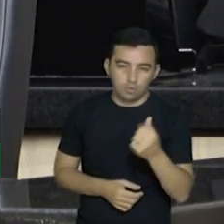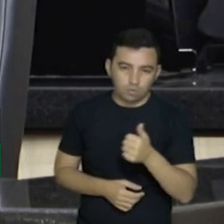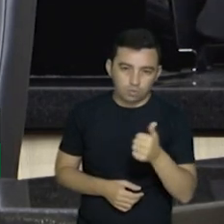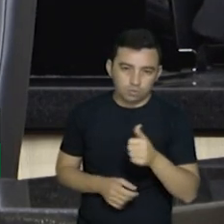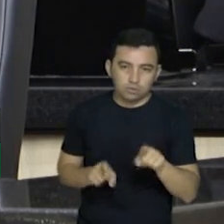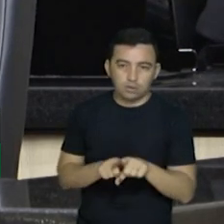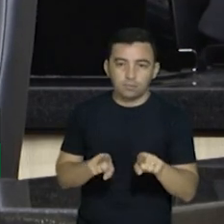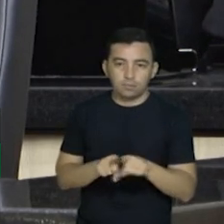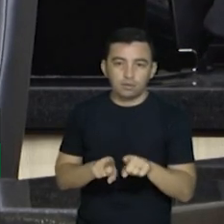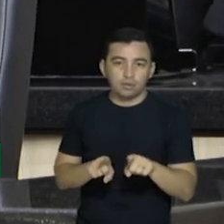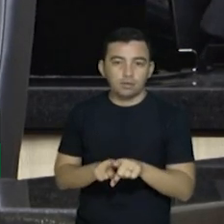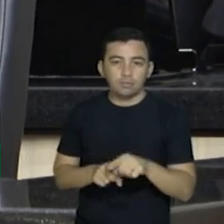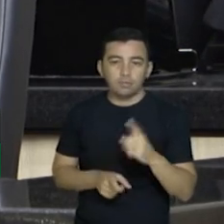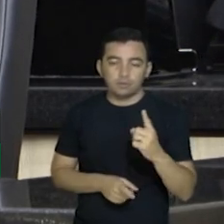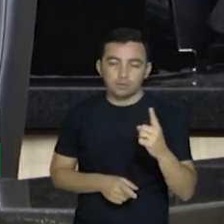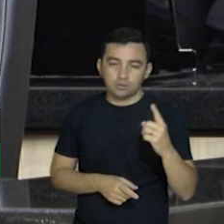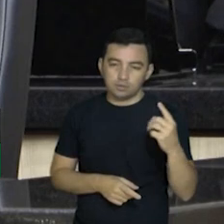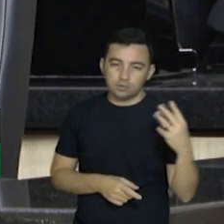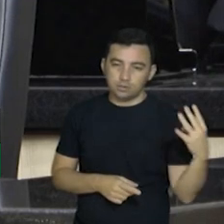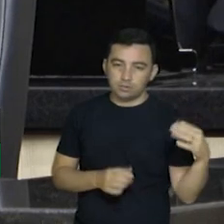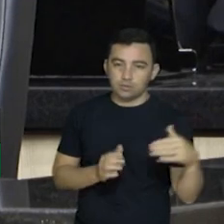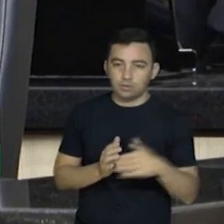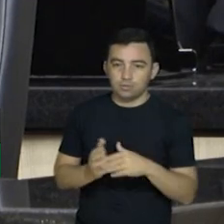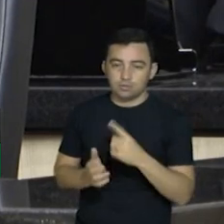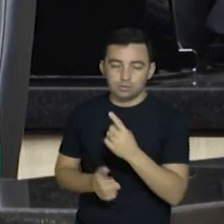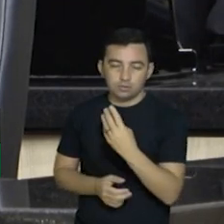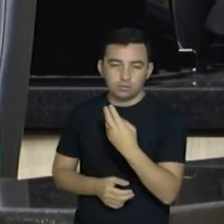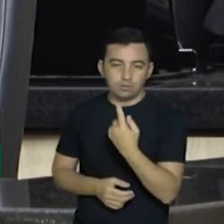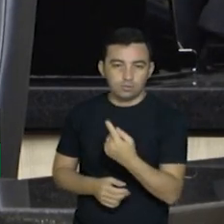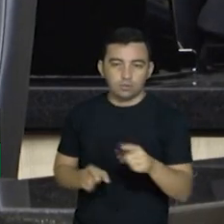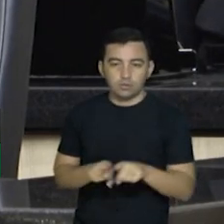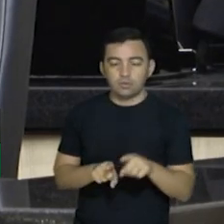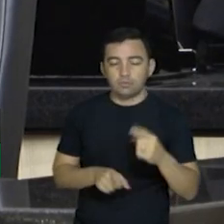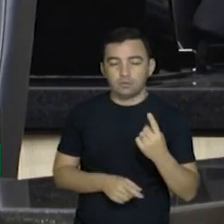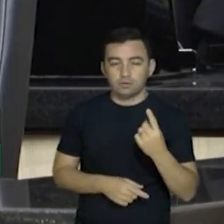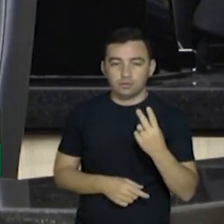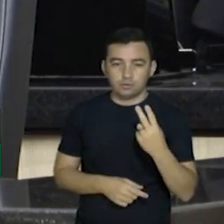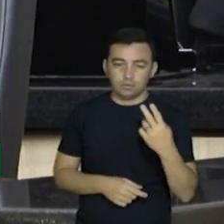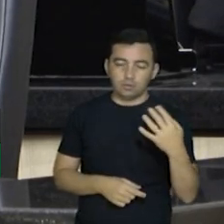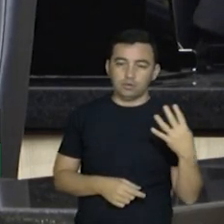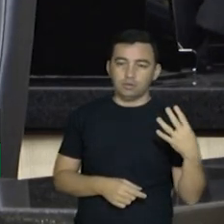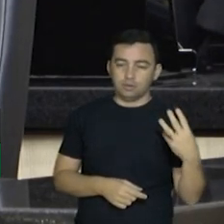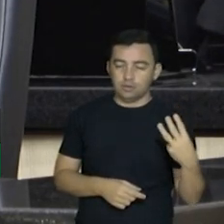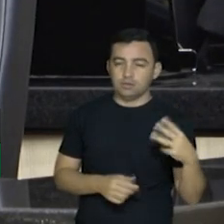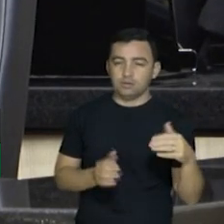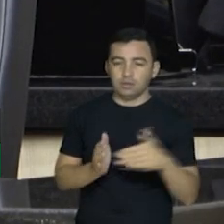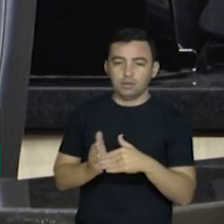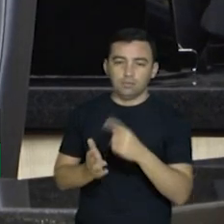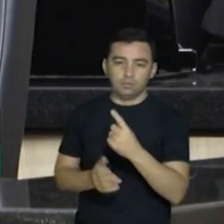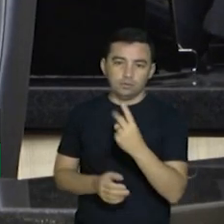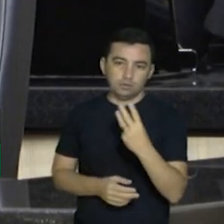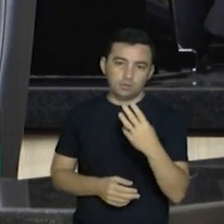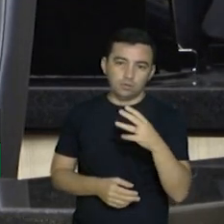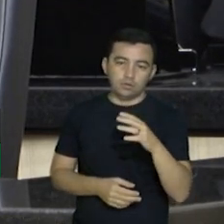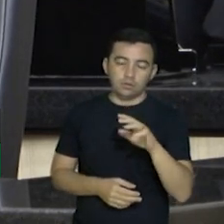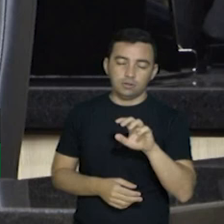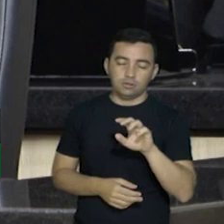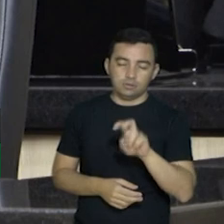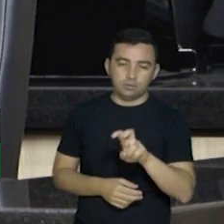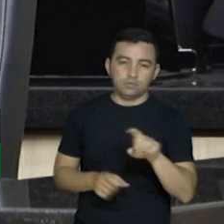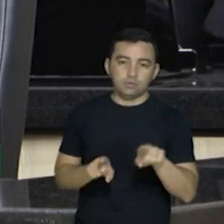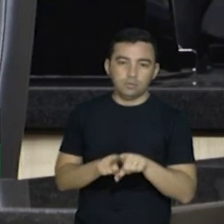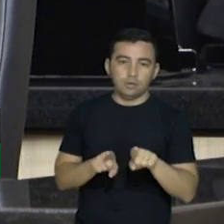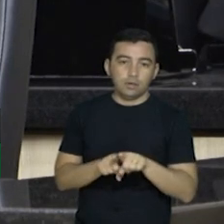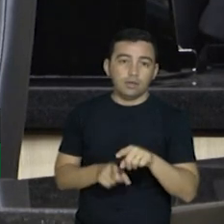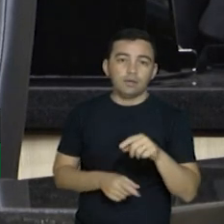a 1141 1143 a 1145 1148 1150 a